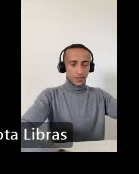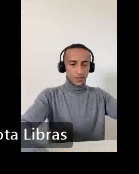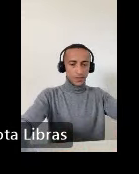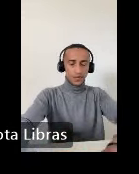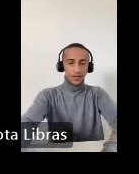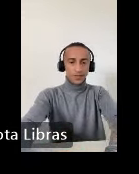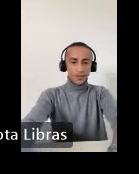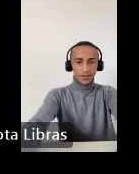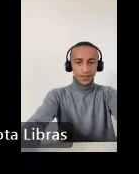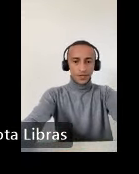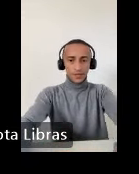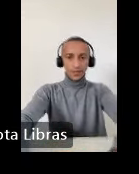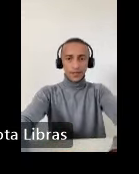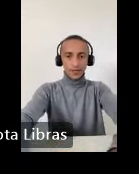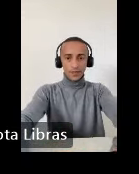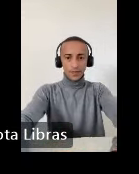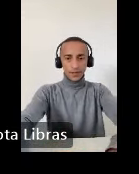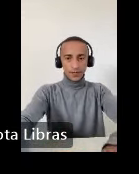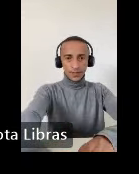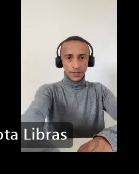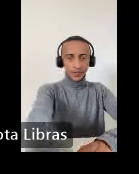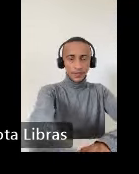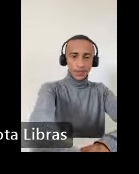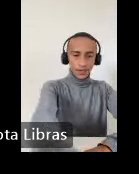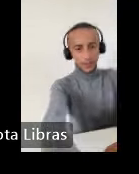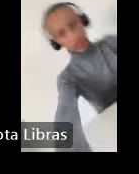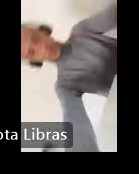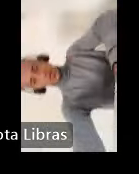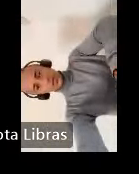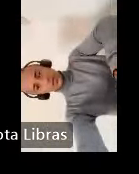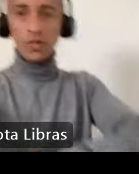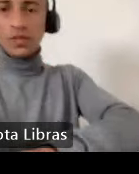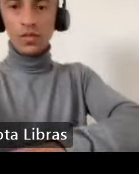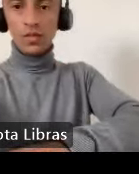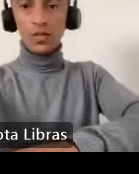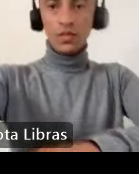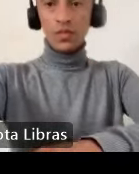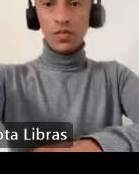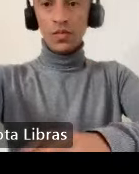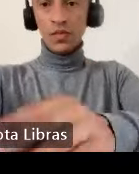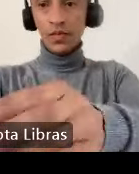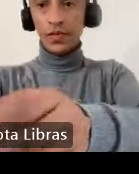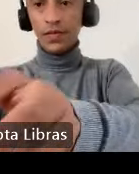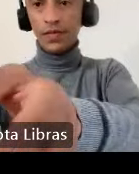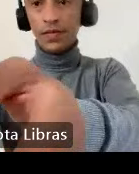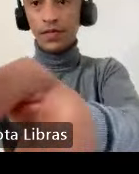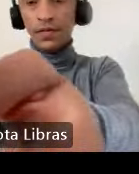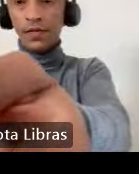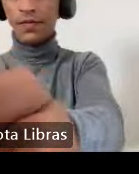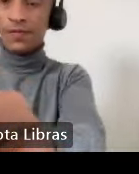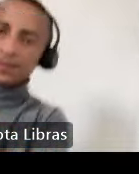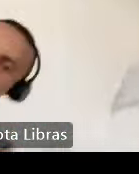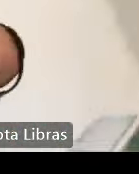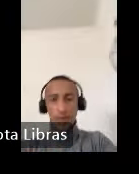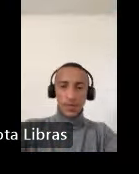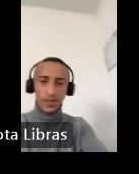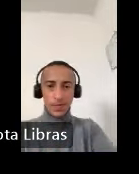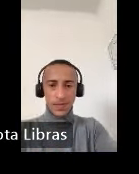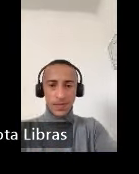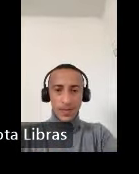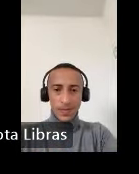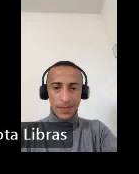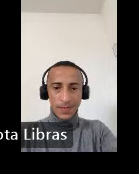geramos o devemos gerar eh e aí a gente fala também da confiança em relação aos órgãos de controle né que é é aquilo